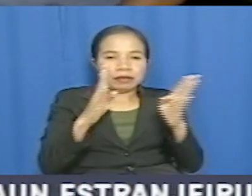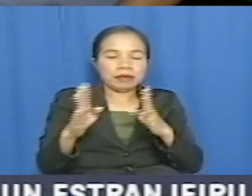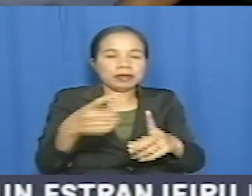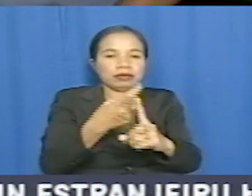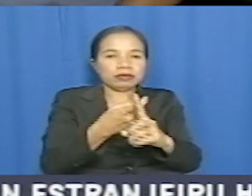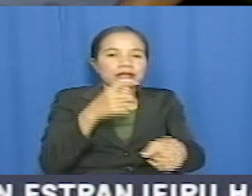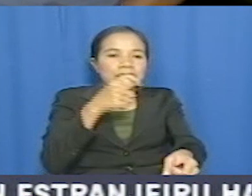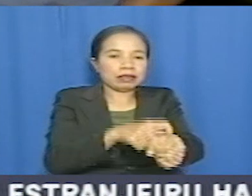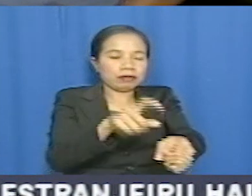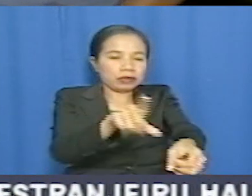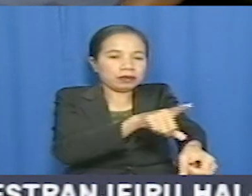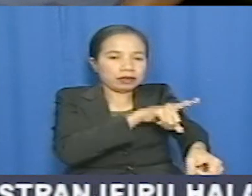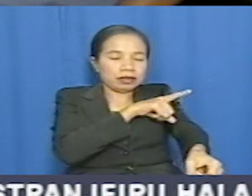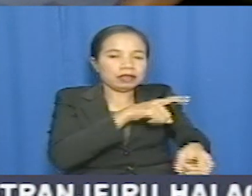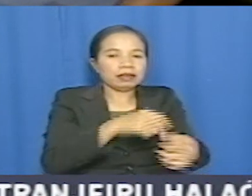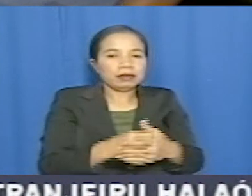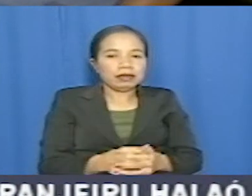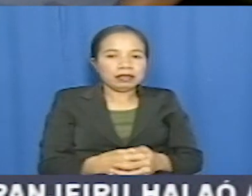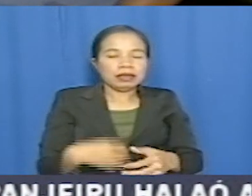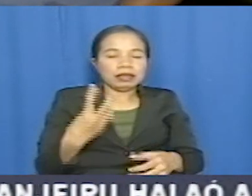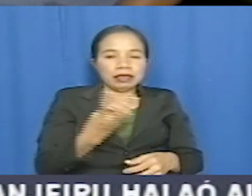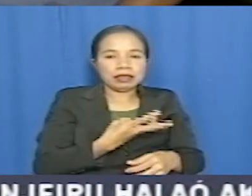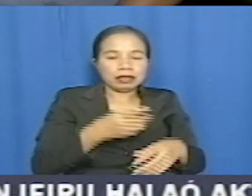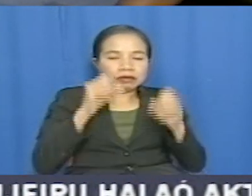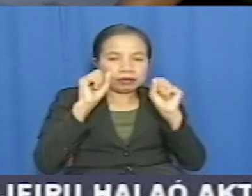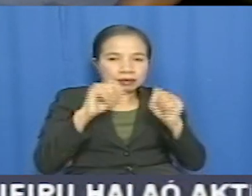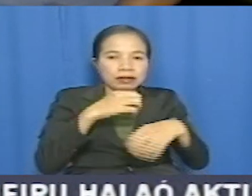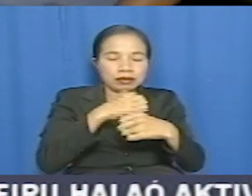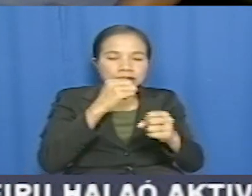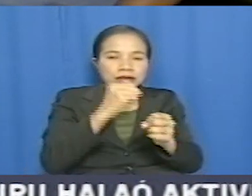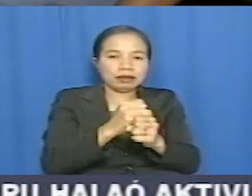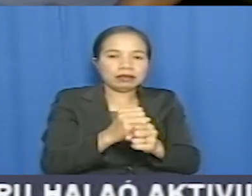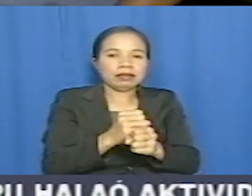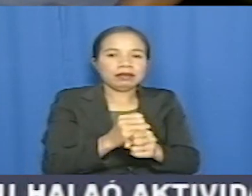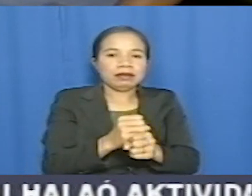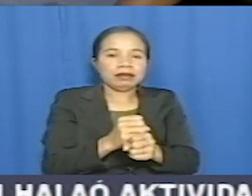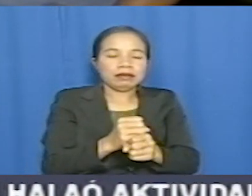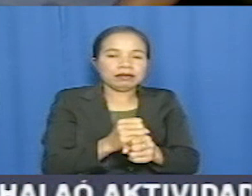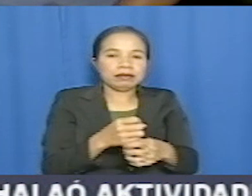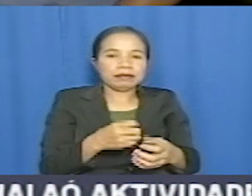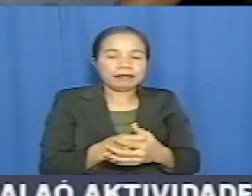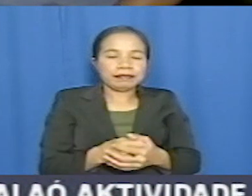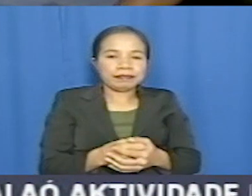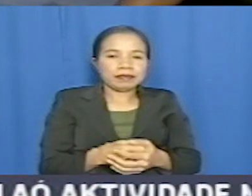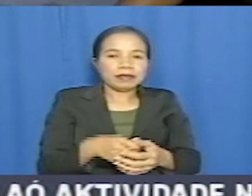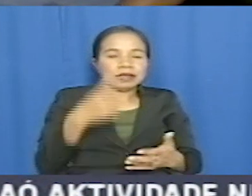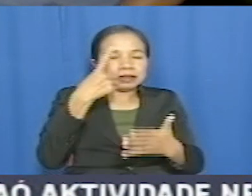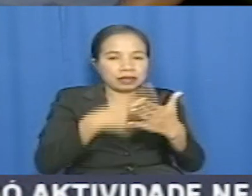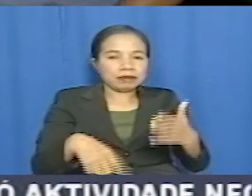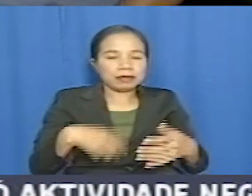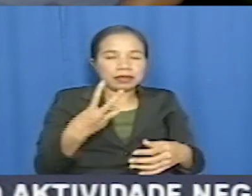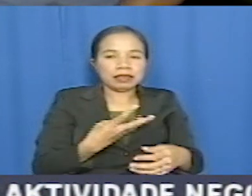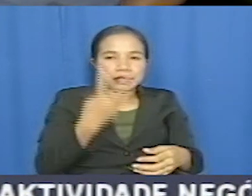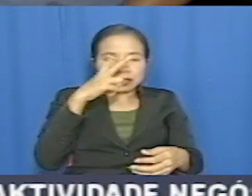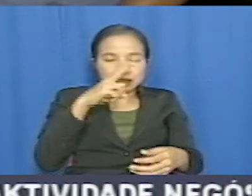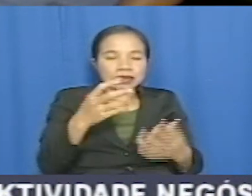se tempo naro. Tempo naro vai ita a tubele realiza a toba e a perfuração ainda né. Saída maquitare ohin